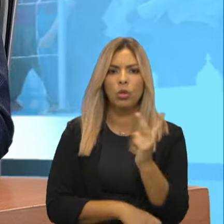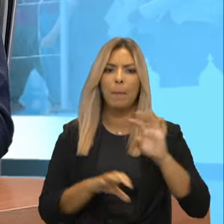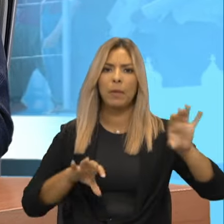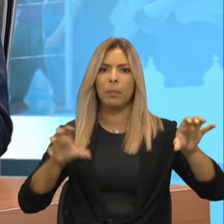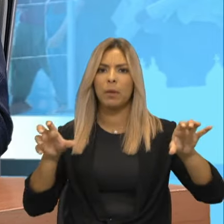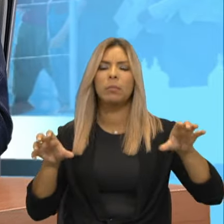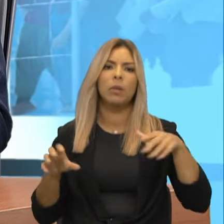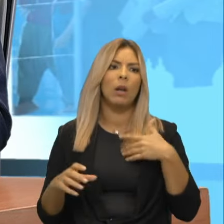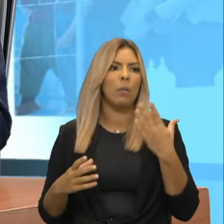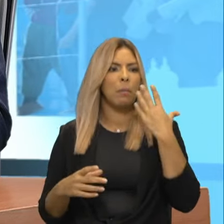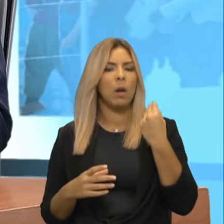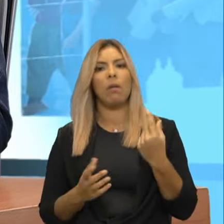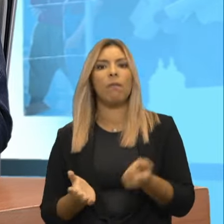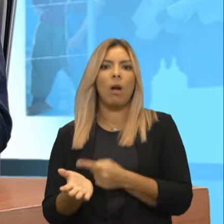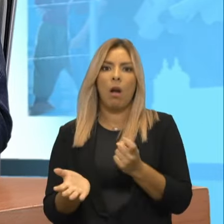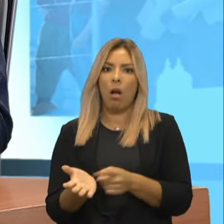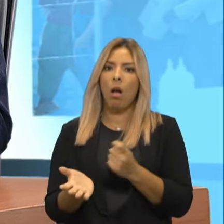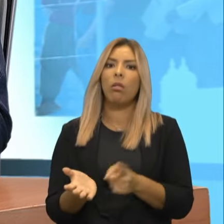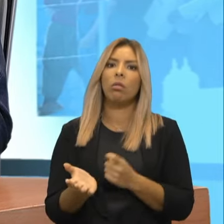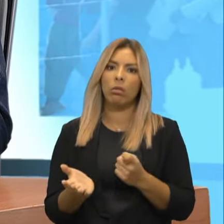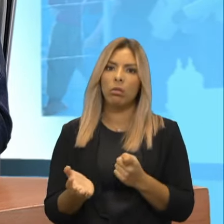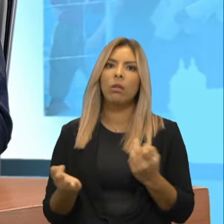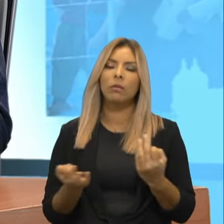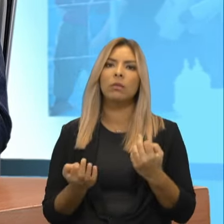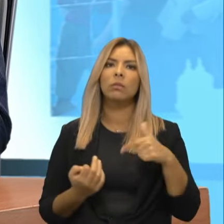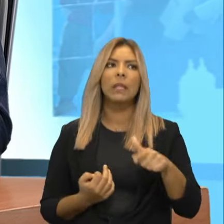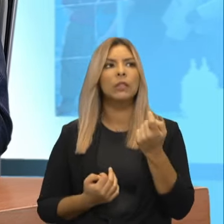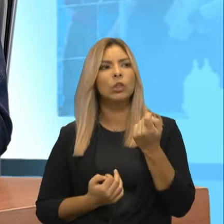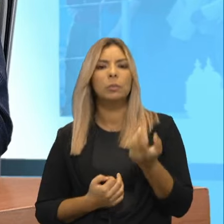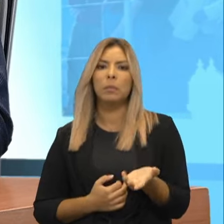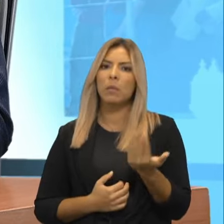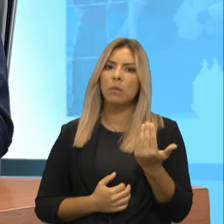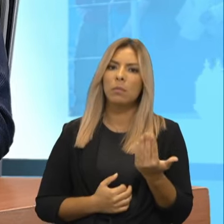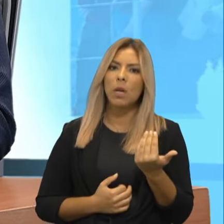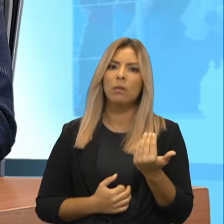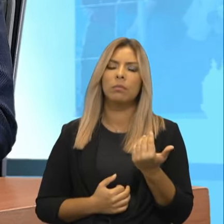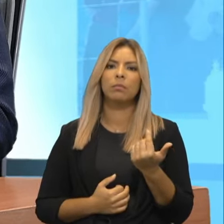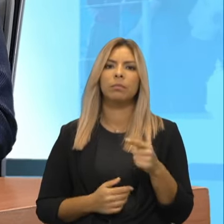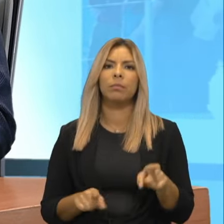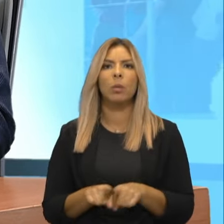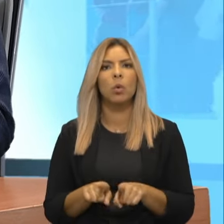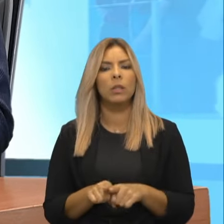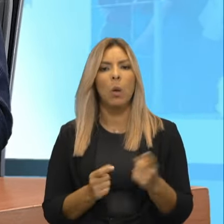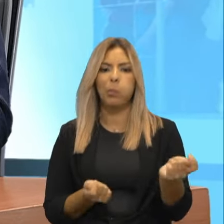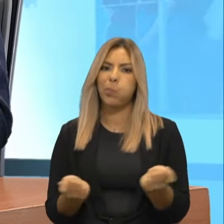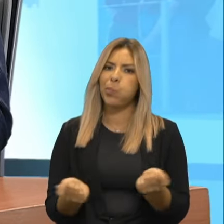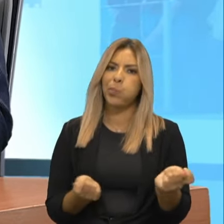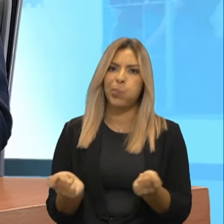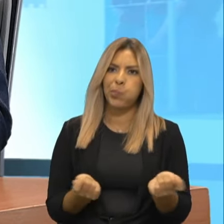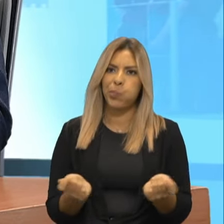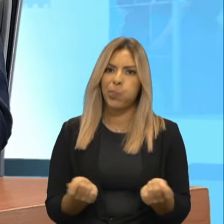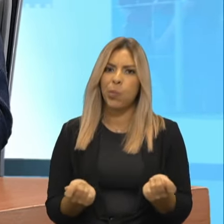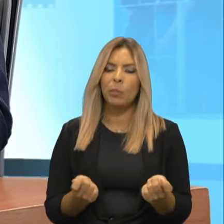porque falta aqui, e há aqui também sinais de falência da chamada mediação.